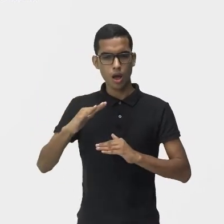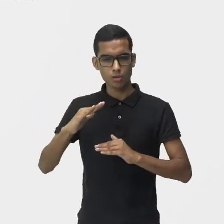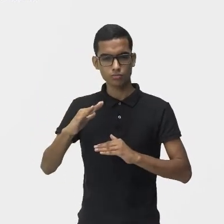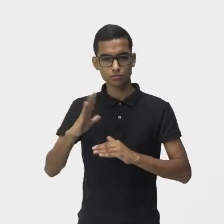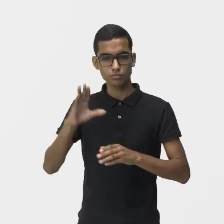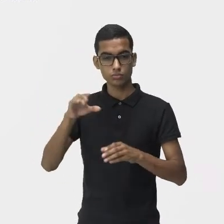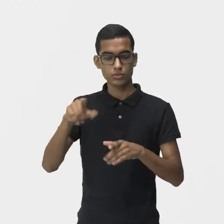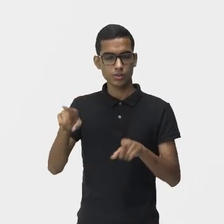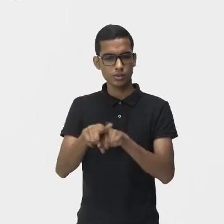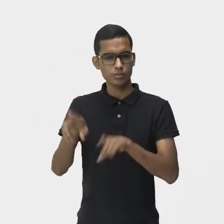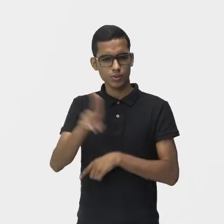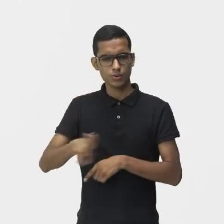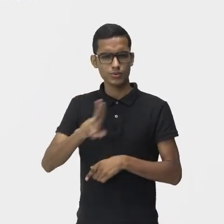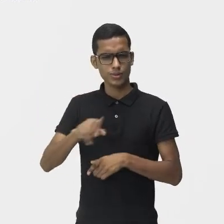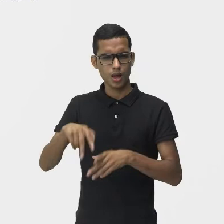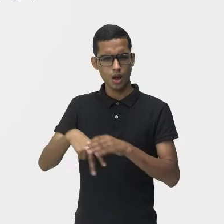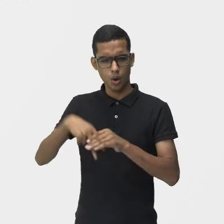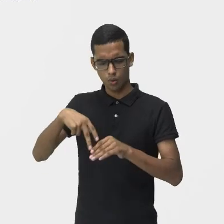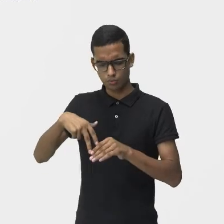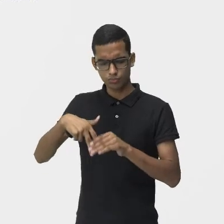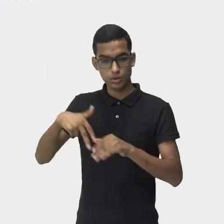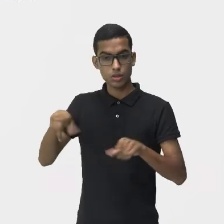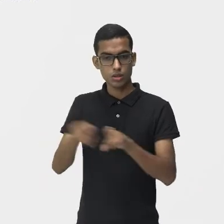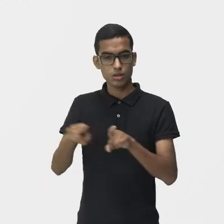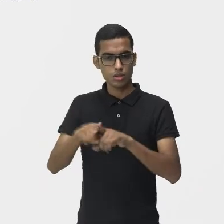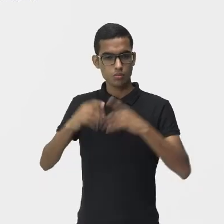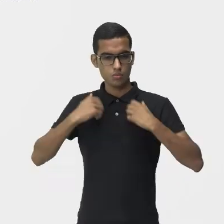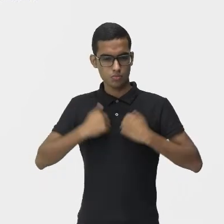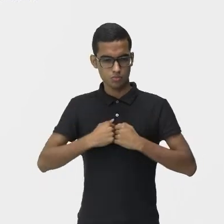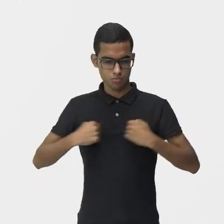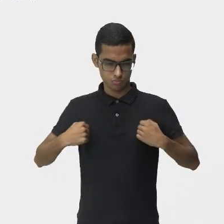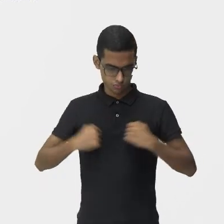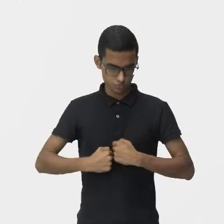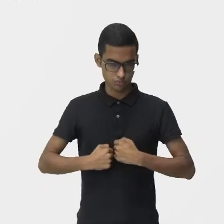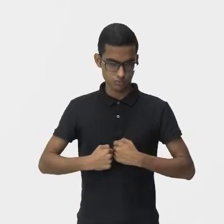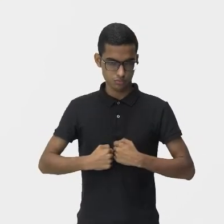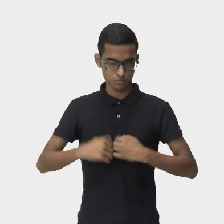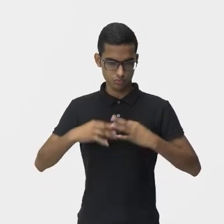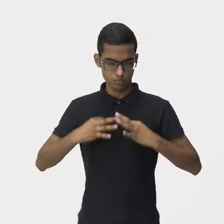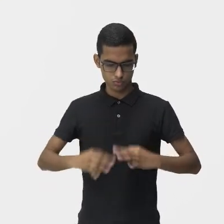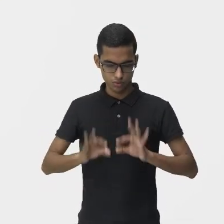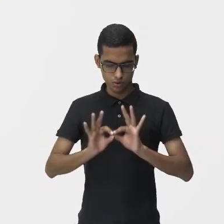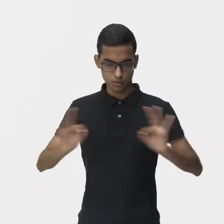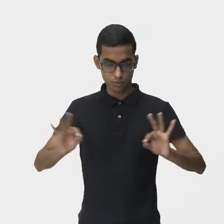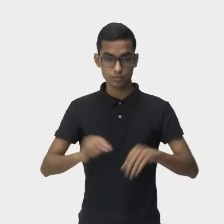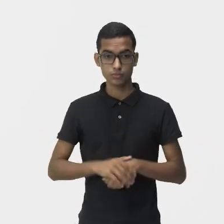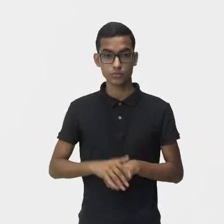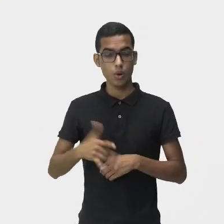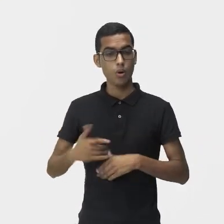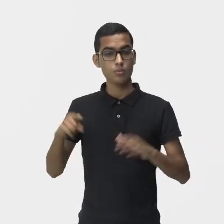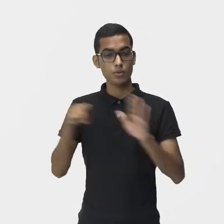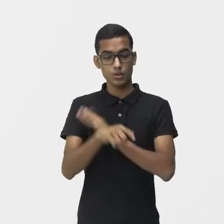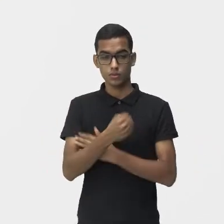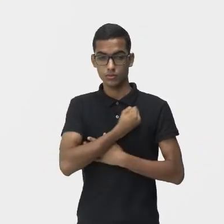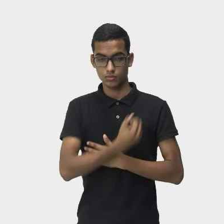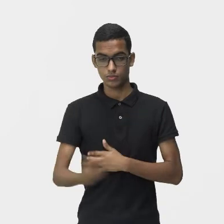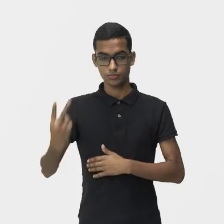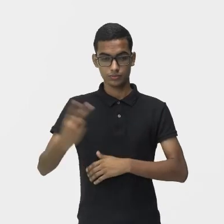usarem calças largas e roupas retas. A nossa questão 2 diz o